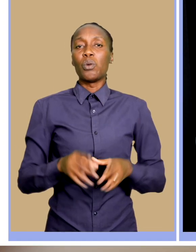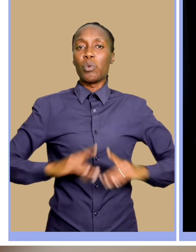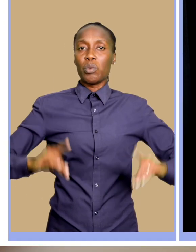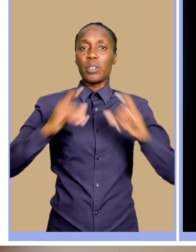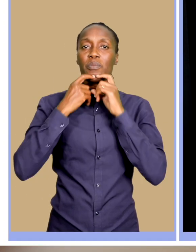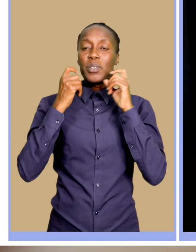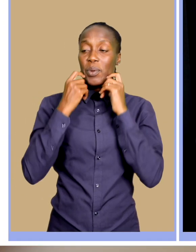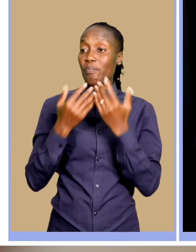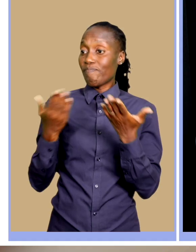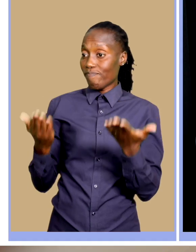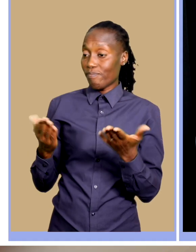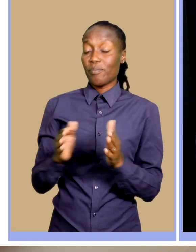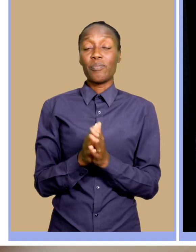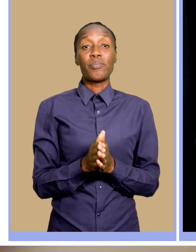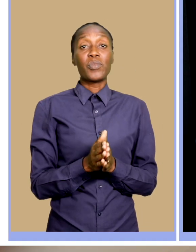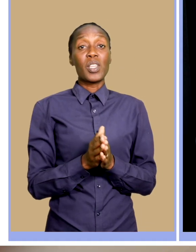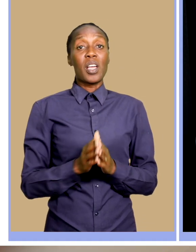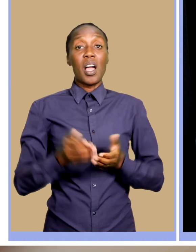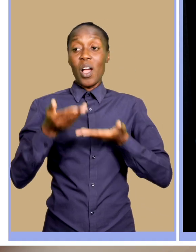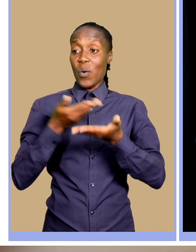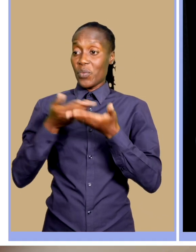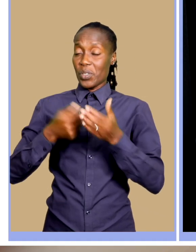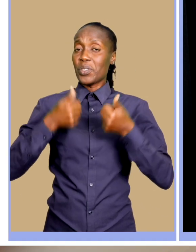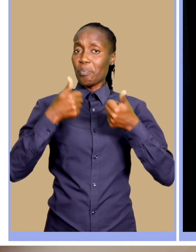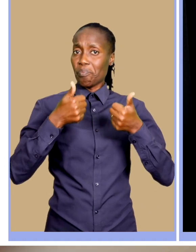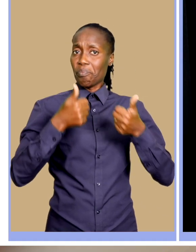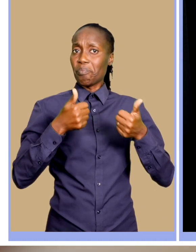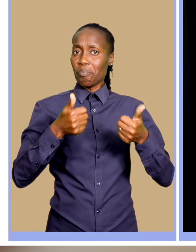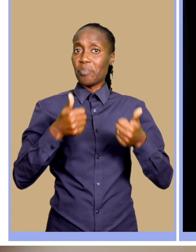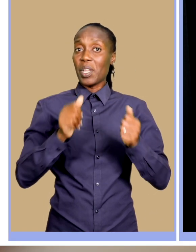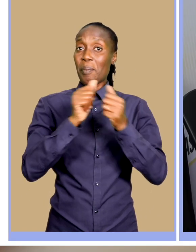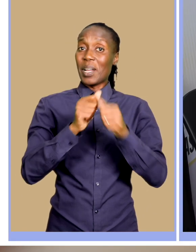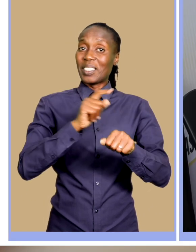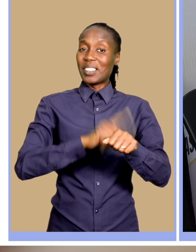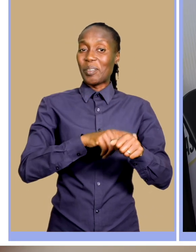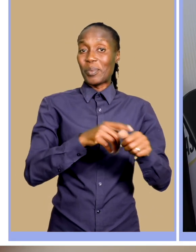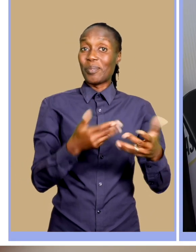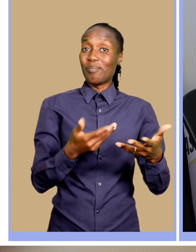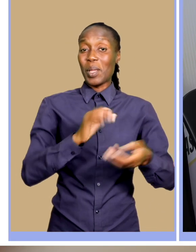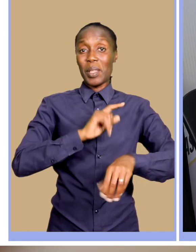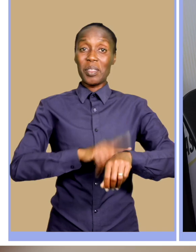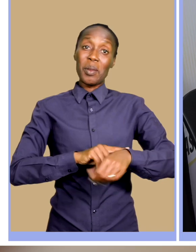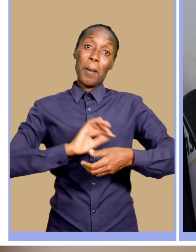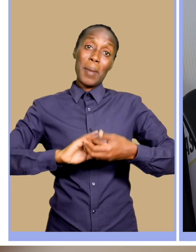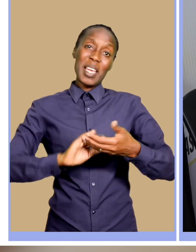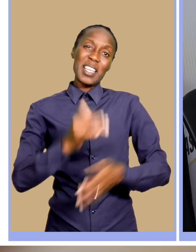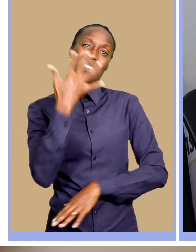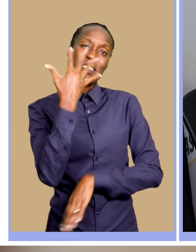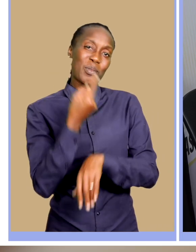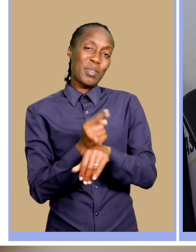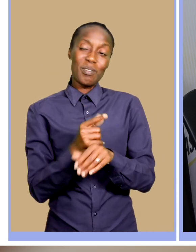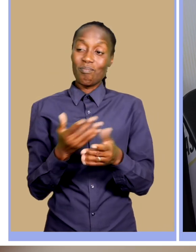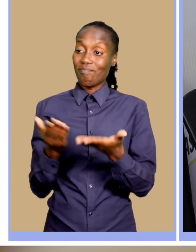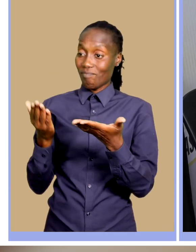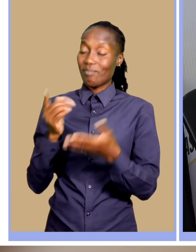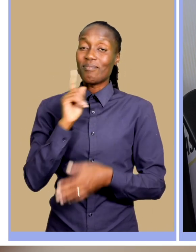está bem animada, mas o tempo é escasso. Parece que falamos só 5 minutos, doutora. Parece